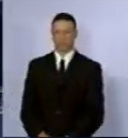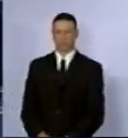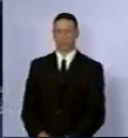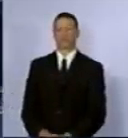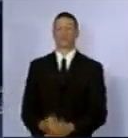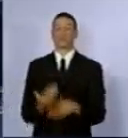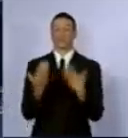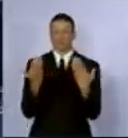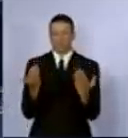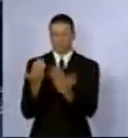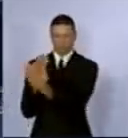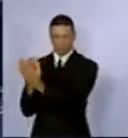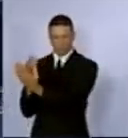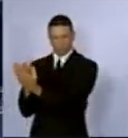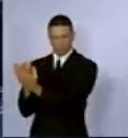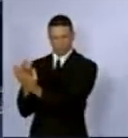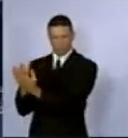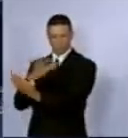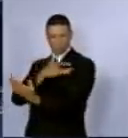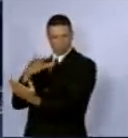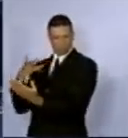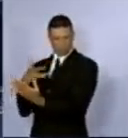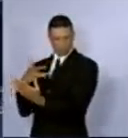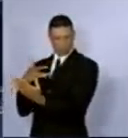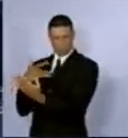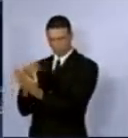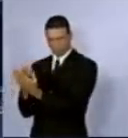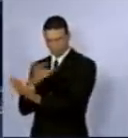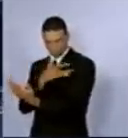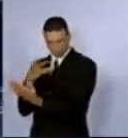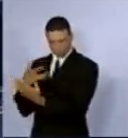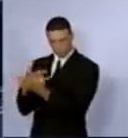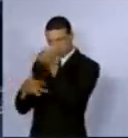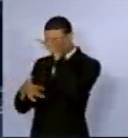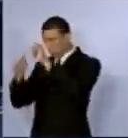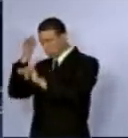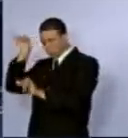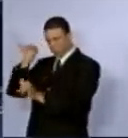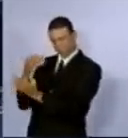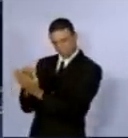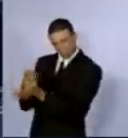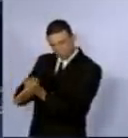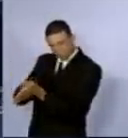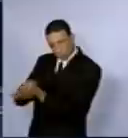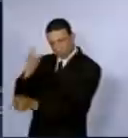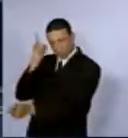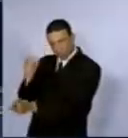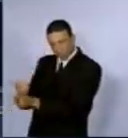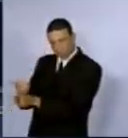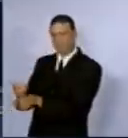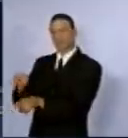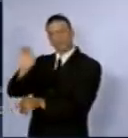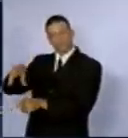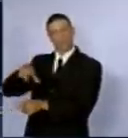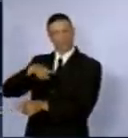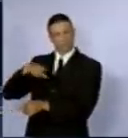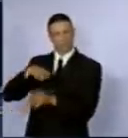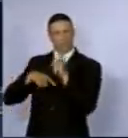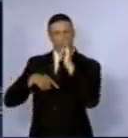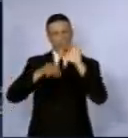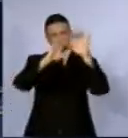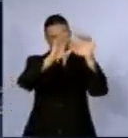Essa questão dos estudos de epidemiologistas que dizem que existe um aumento da incidência de